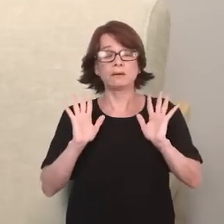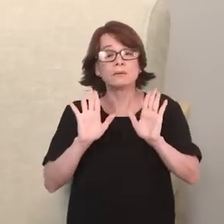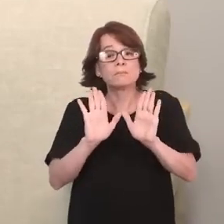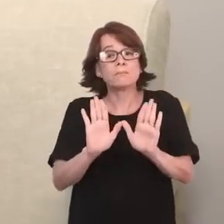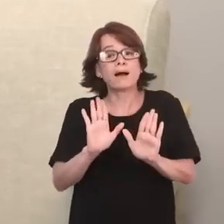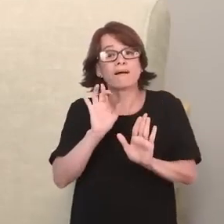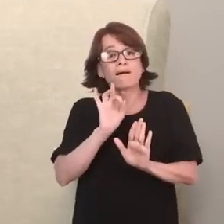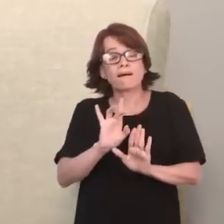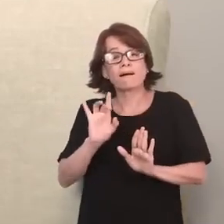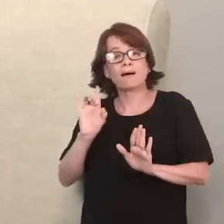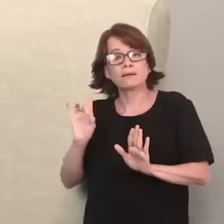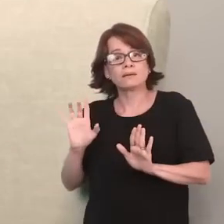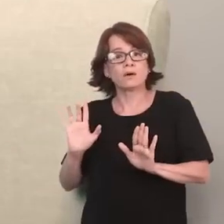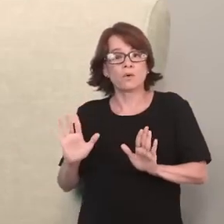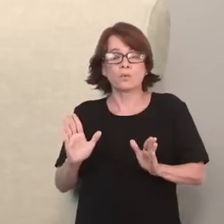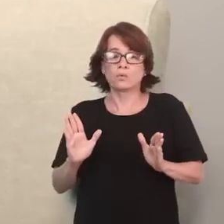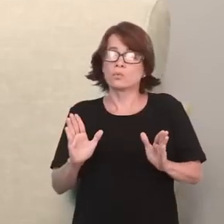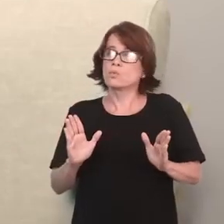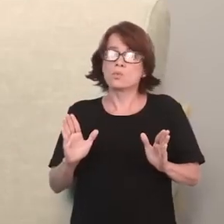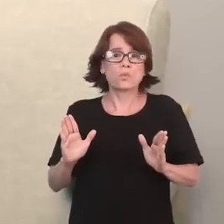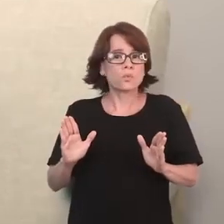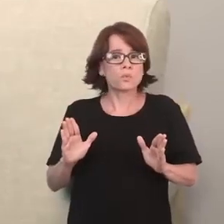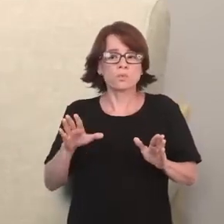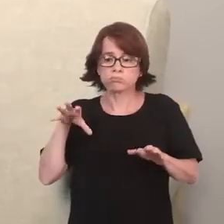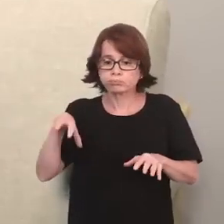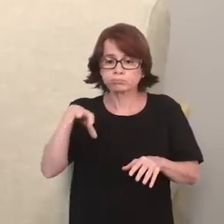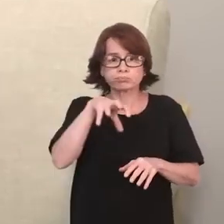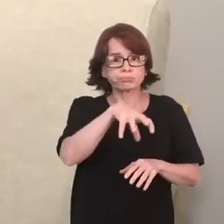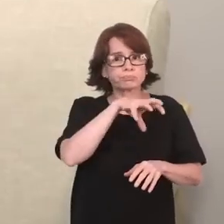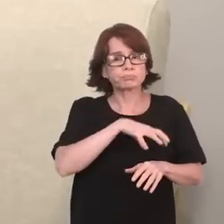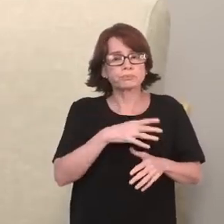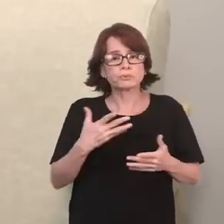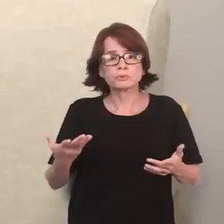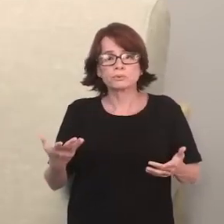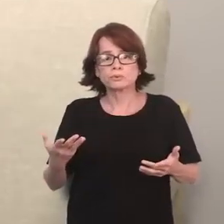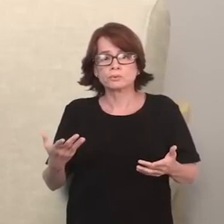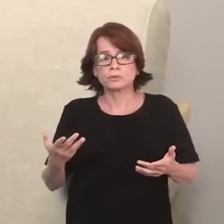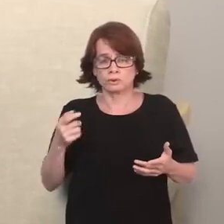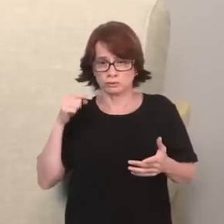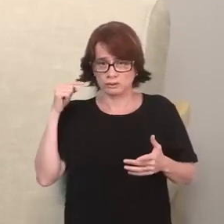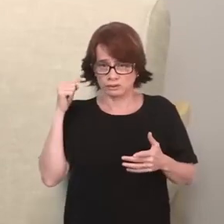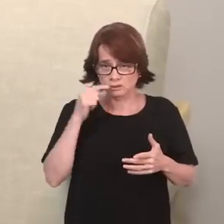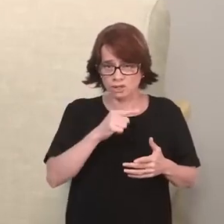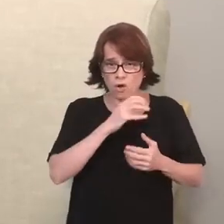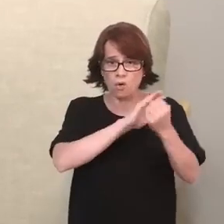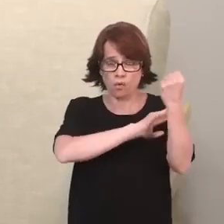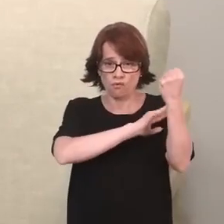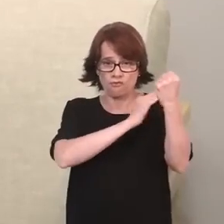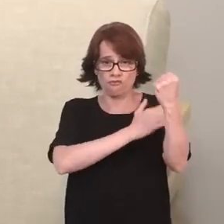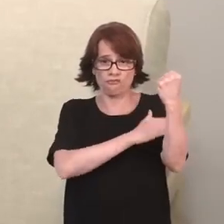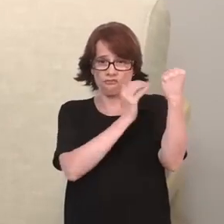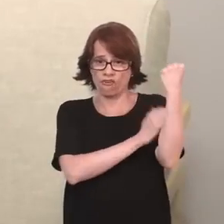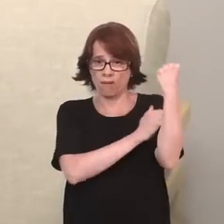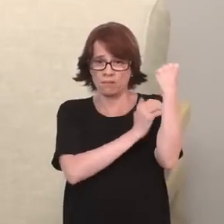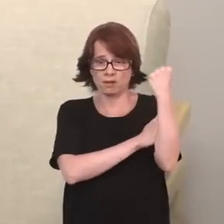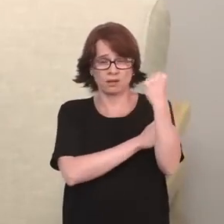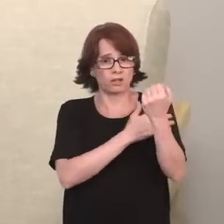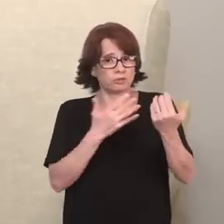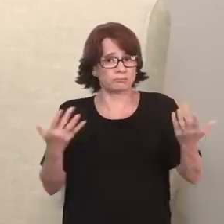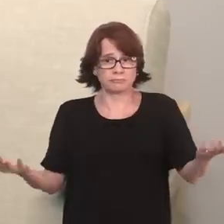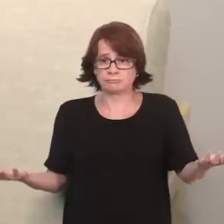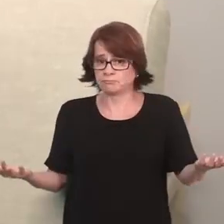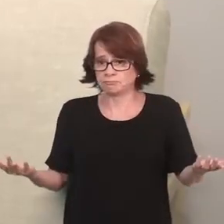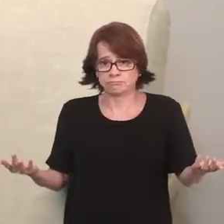segregar, nem nada. Mas cada um no seu quadrado. Porque o que adianta você dar direito para